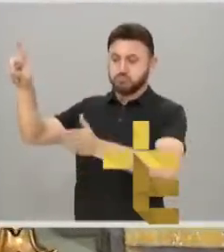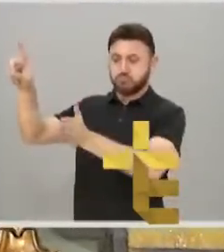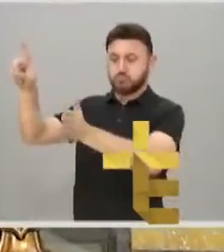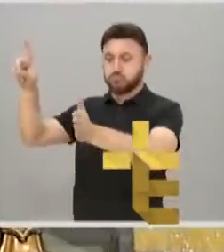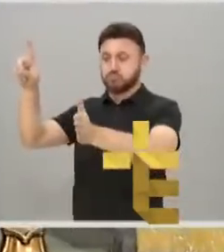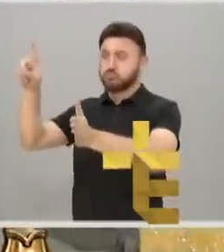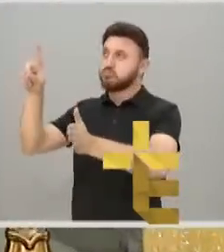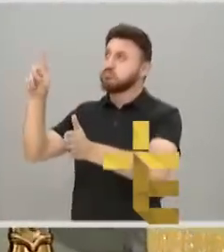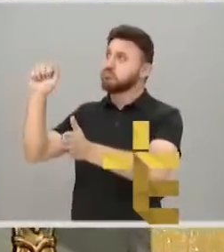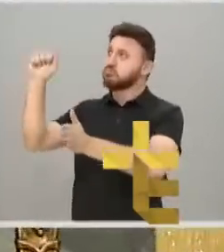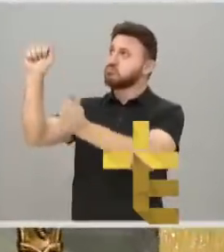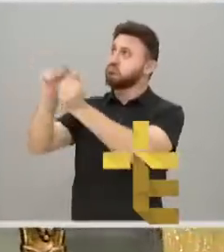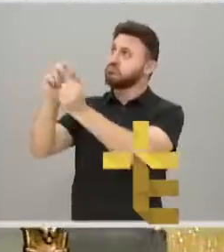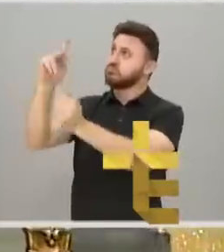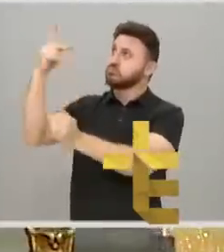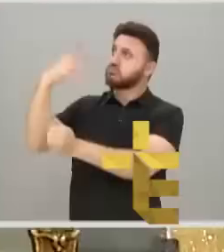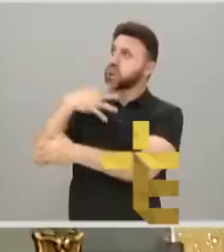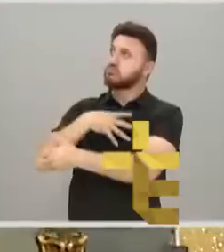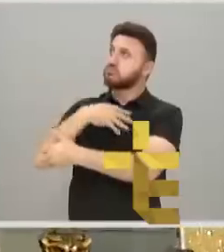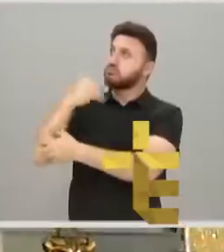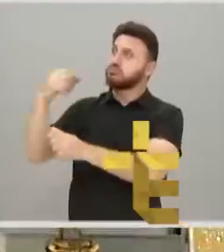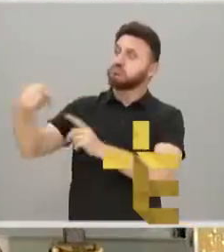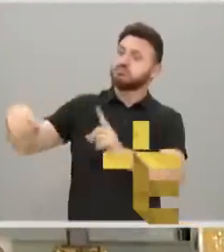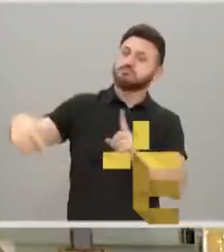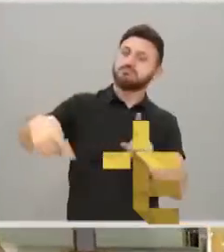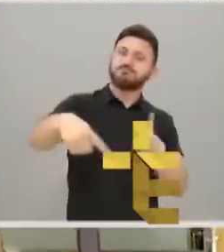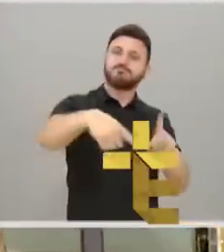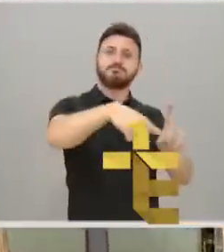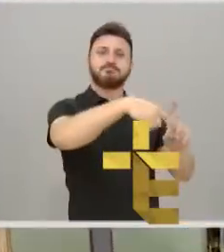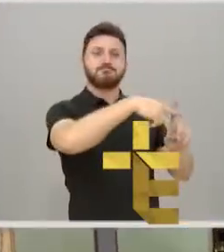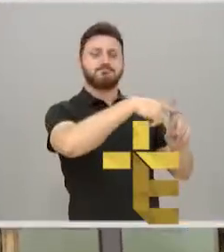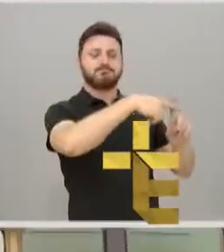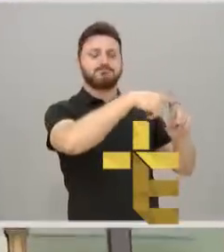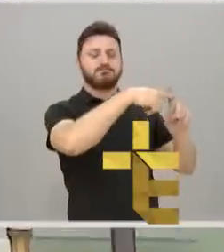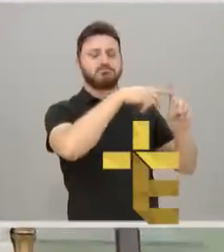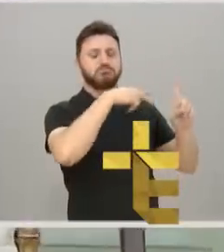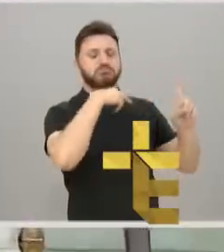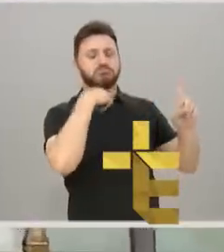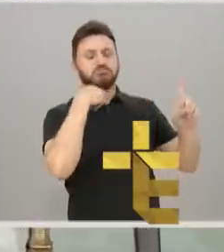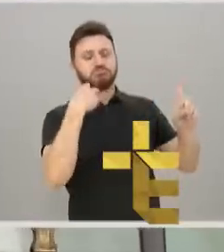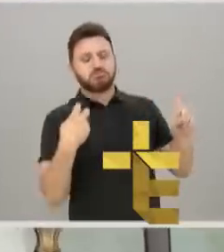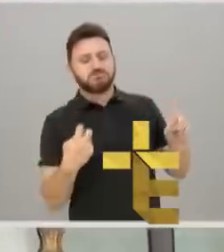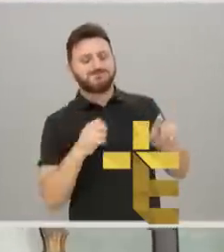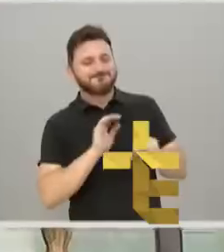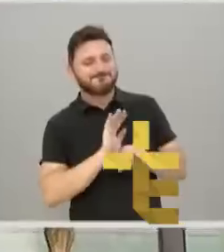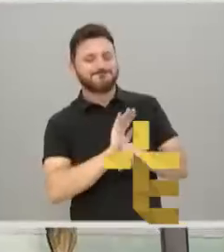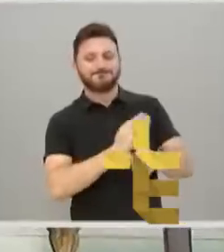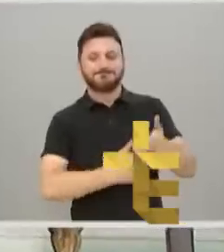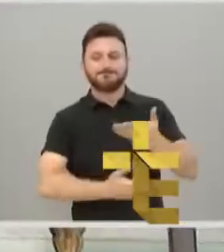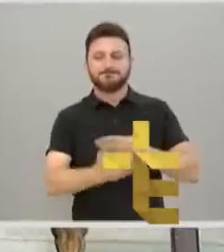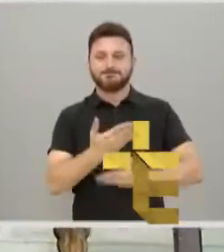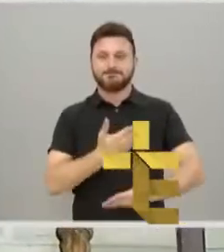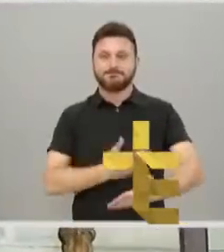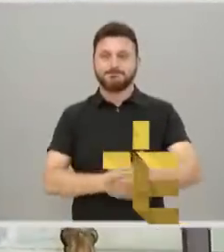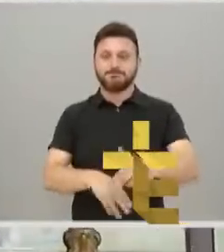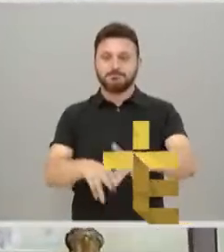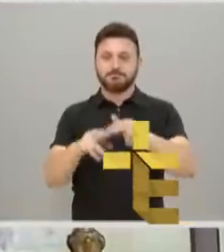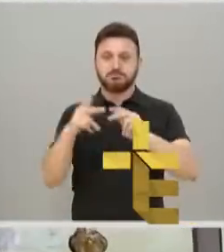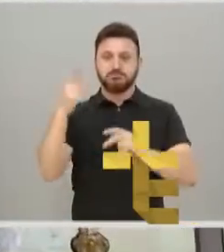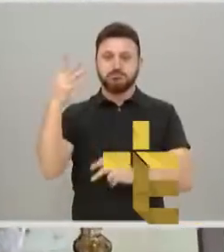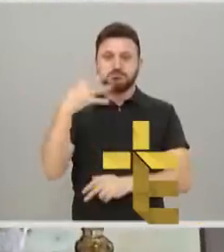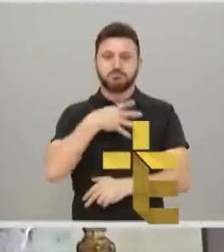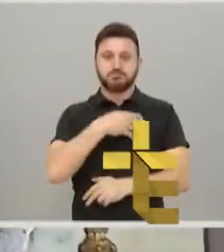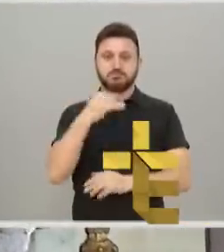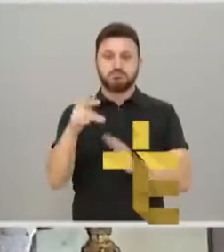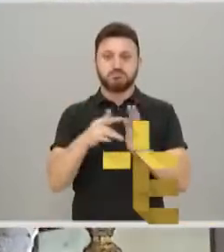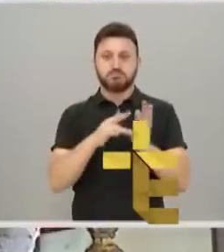levou o vosso filho a entregar-se à morte no seu amor pelo mundo, por nosso Senhor Jesus Cristo,